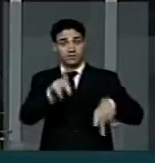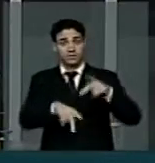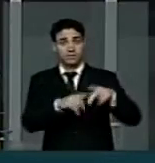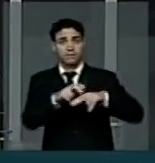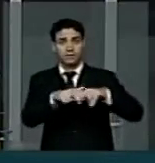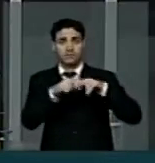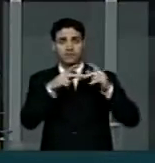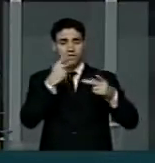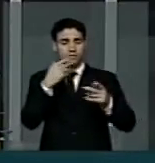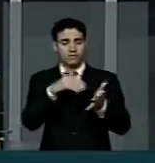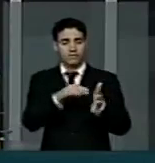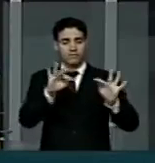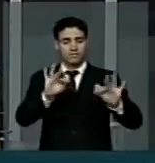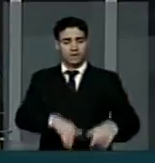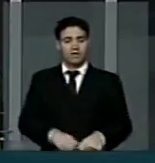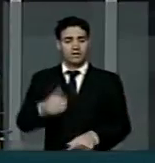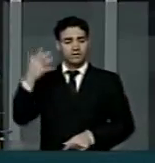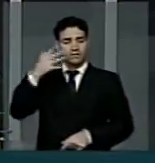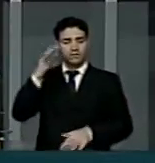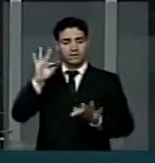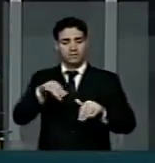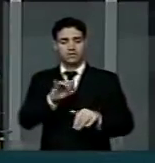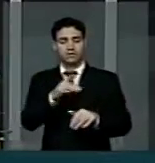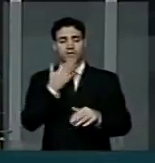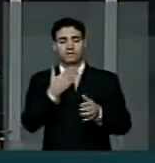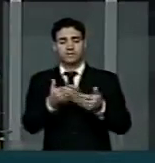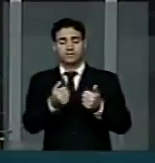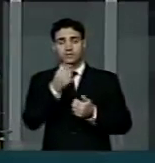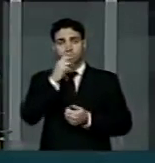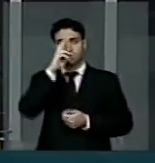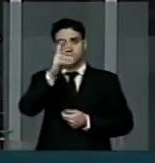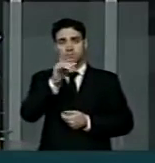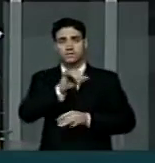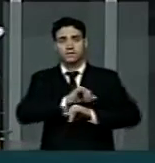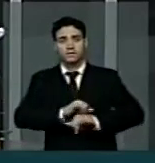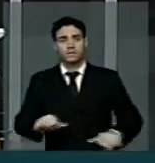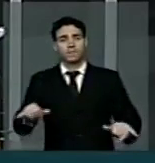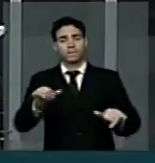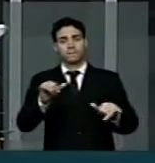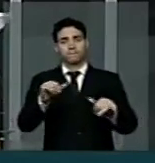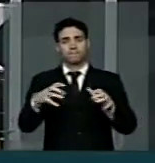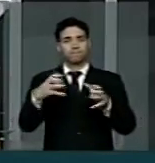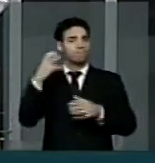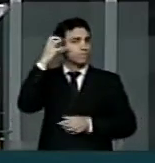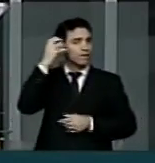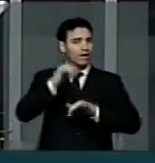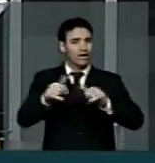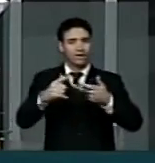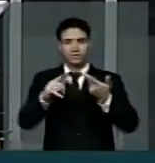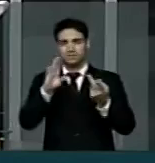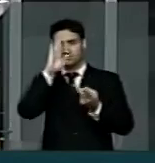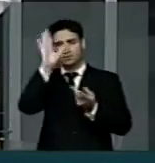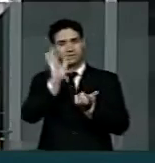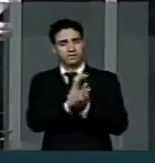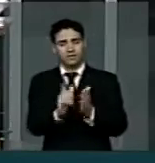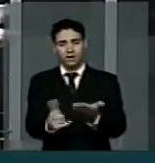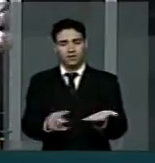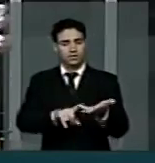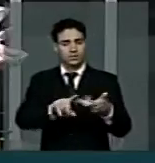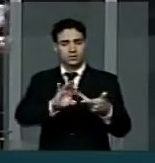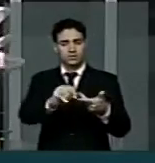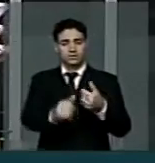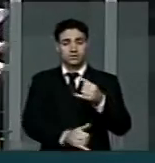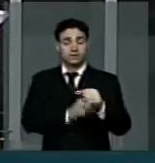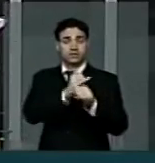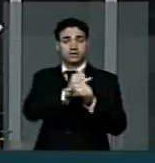Vou encerrar, deputado, apenas solicitando a Vossa Excelência que determine a publicação nos anais competentes, principalmente na Voz do Brasil, e prestando essa